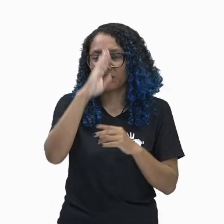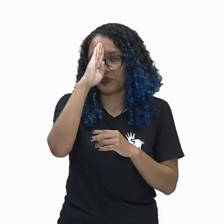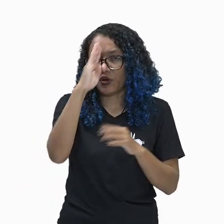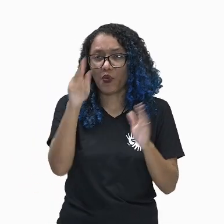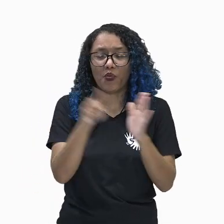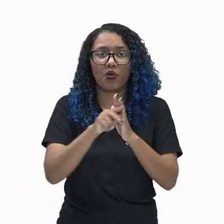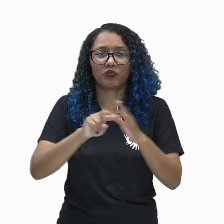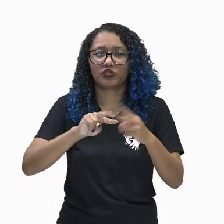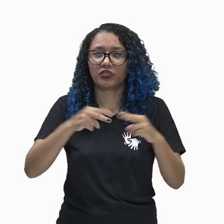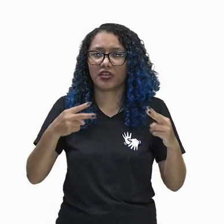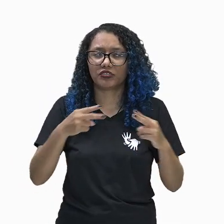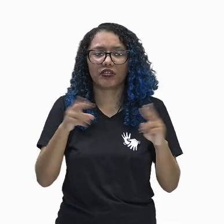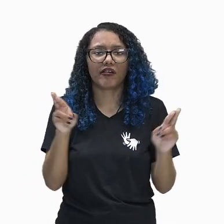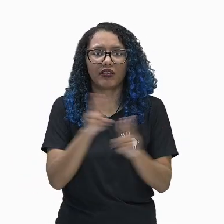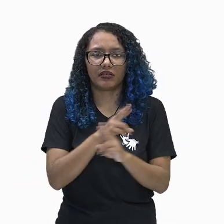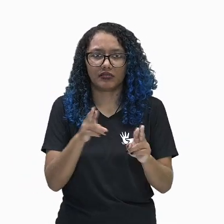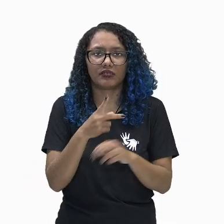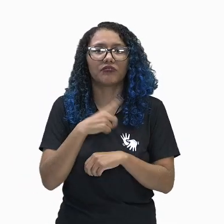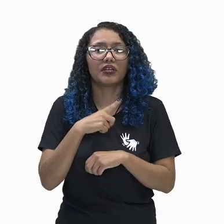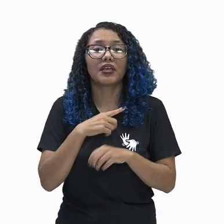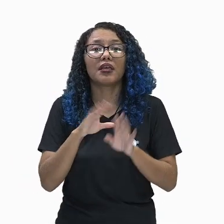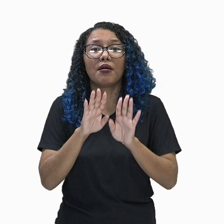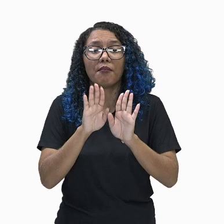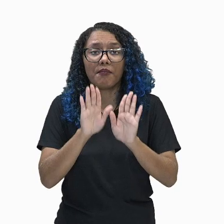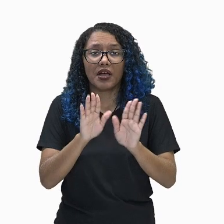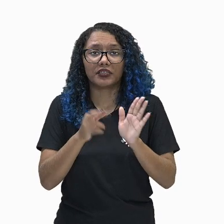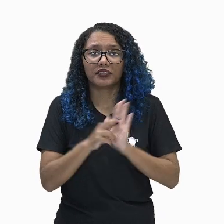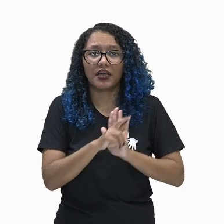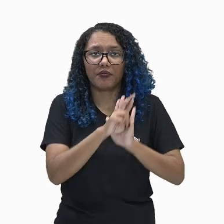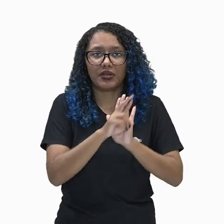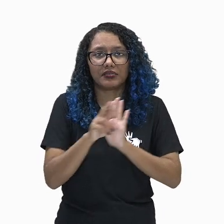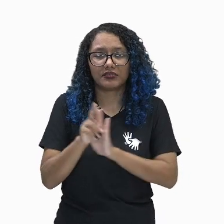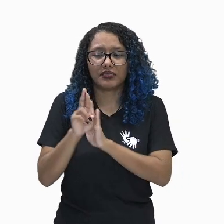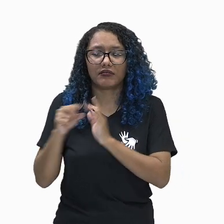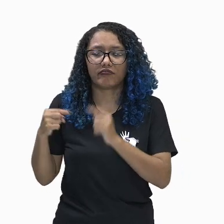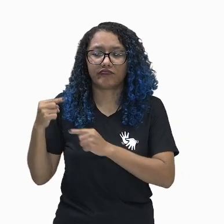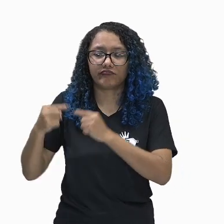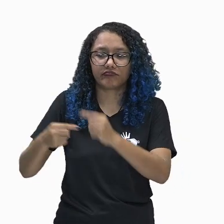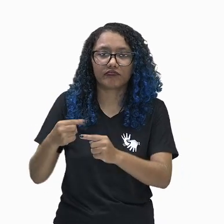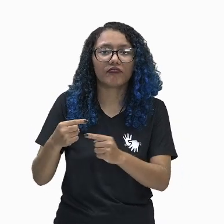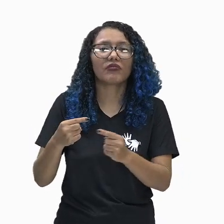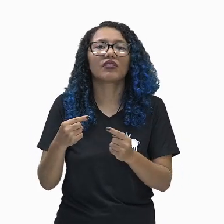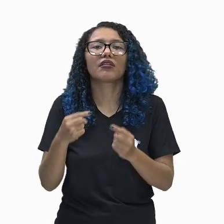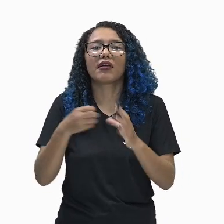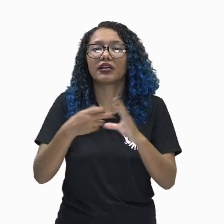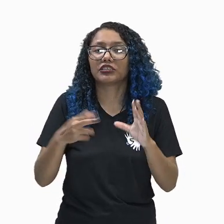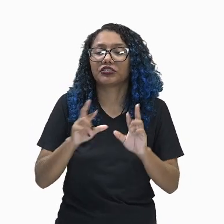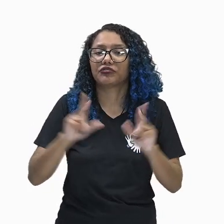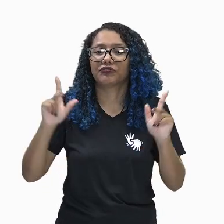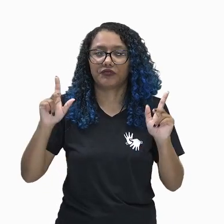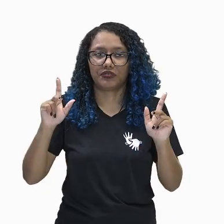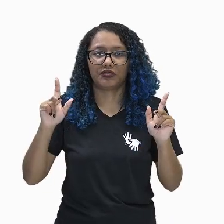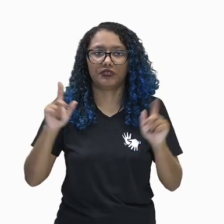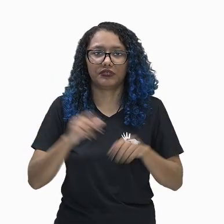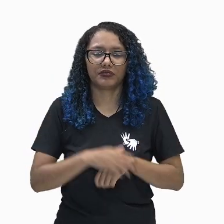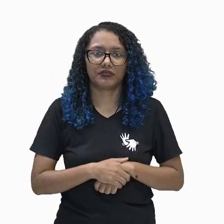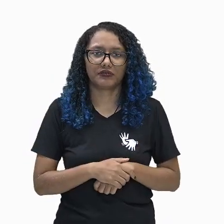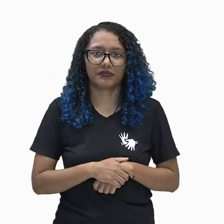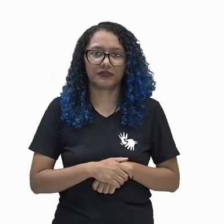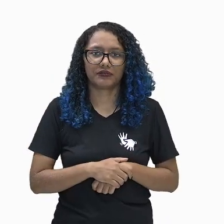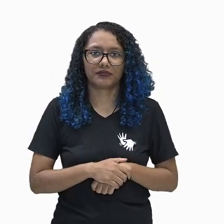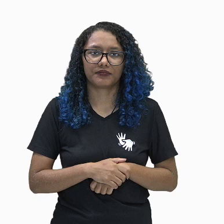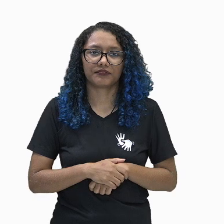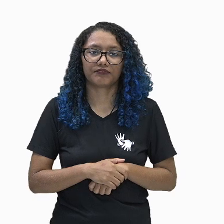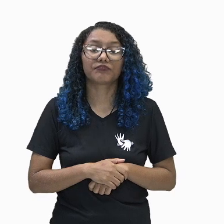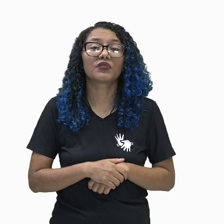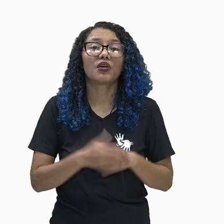estejam interligados, eles vão representar diferentes aspectos da hereditariedade. Compreender o genótipo